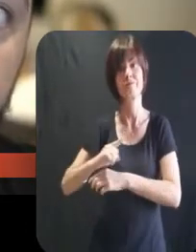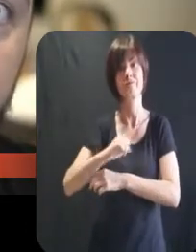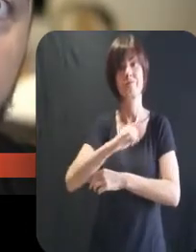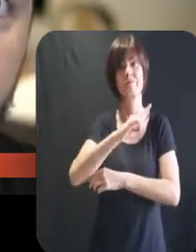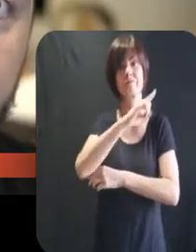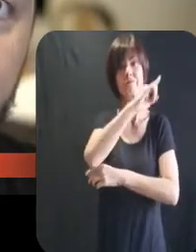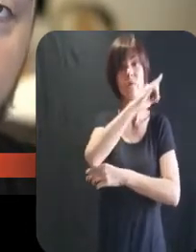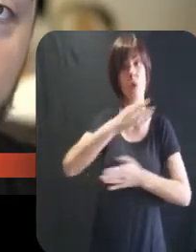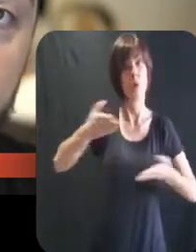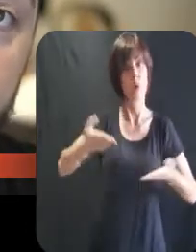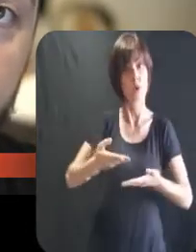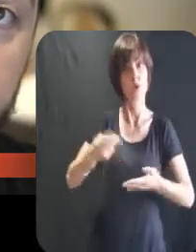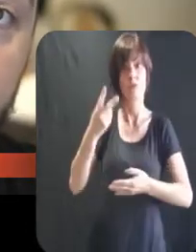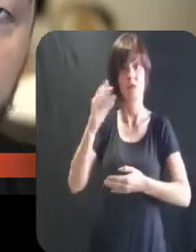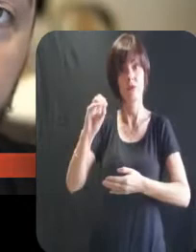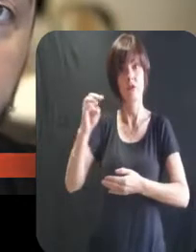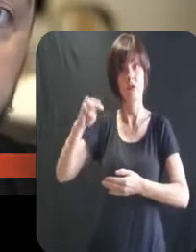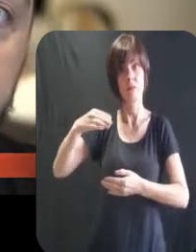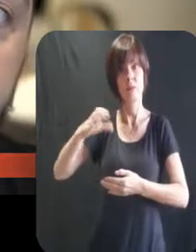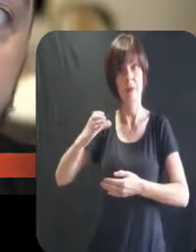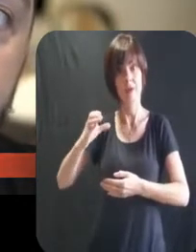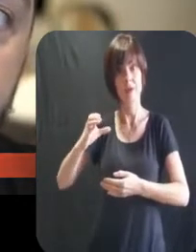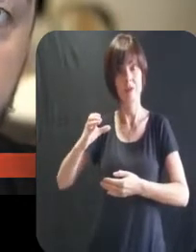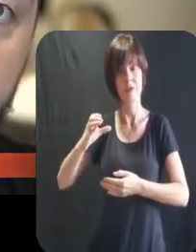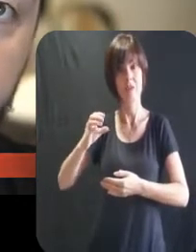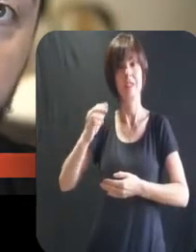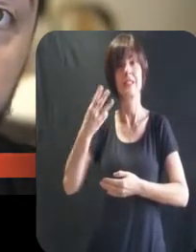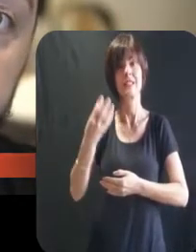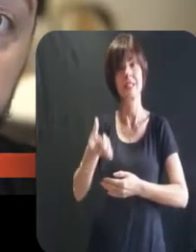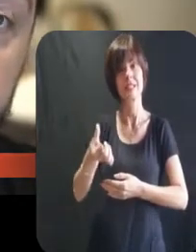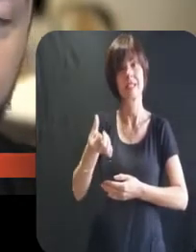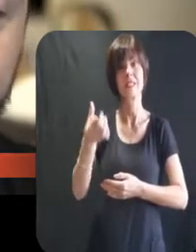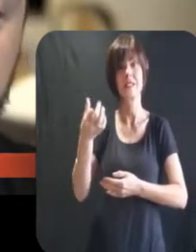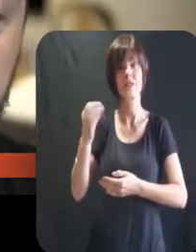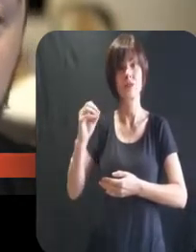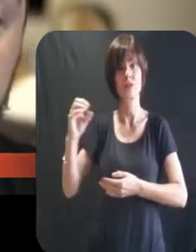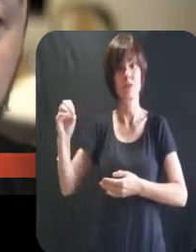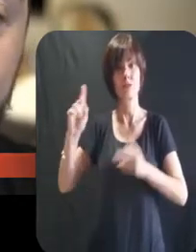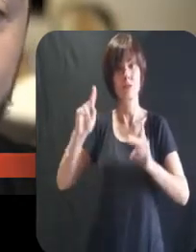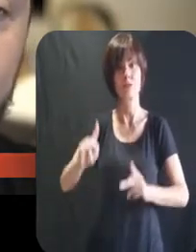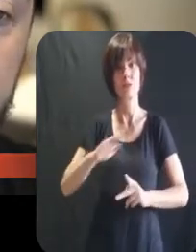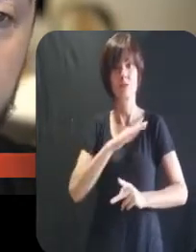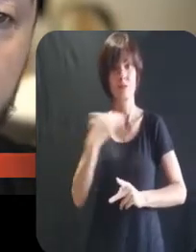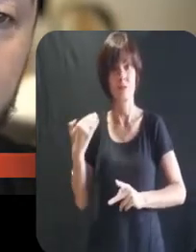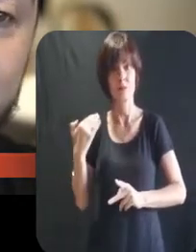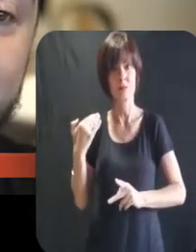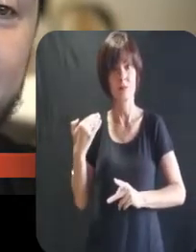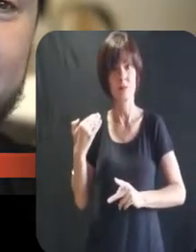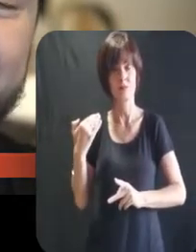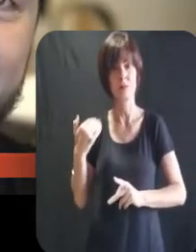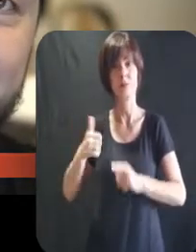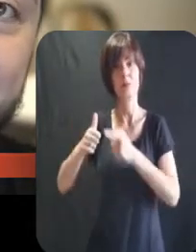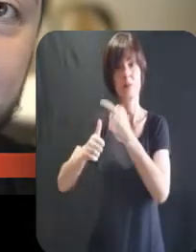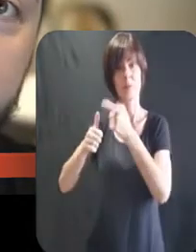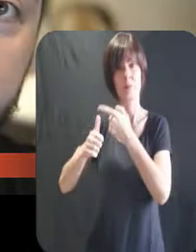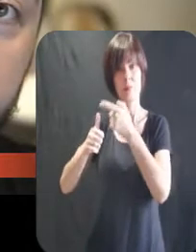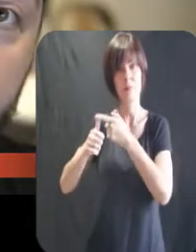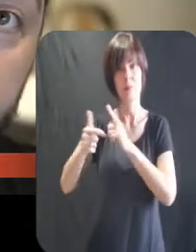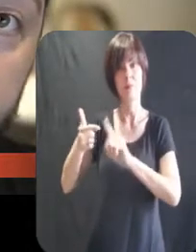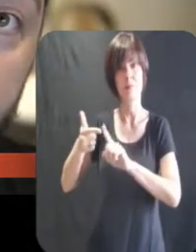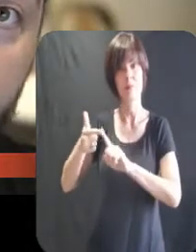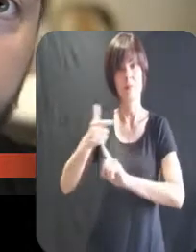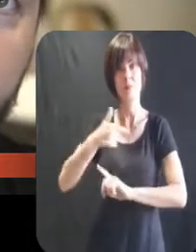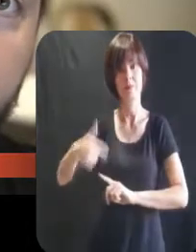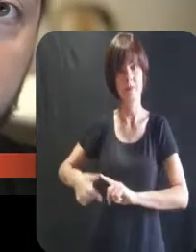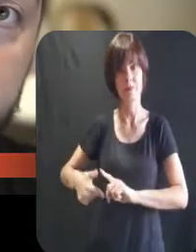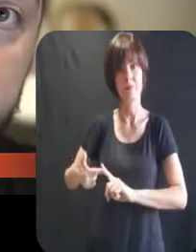lá, e eles continuam tendo um número de mortes crescente. Tanto que hoje, dia 20 de março, a Itália registrou mais 600